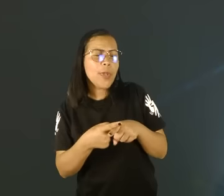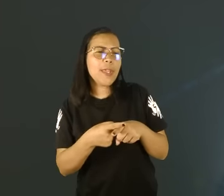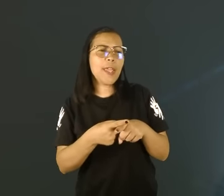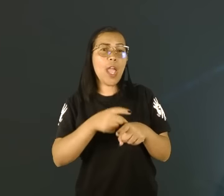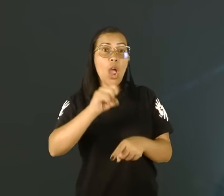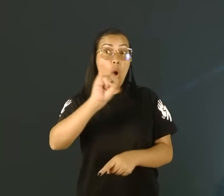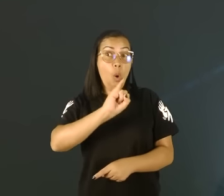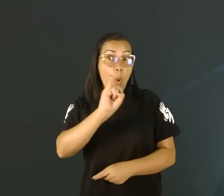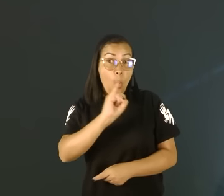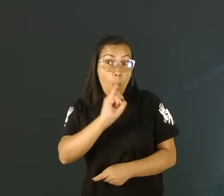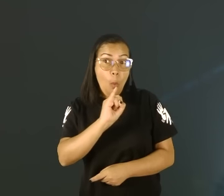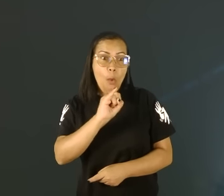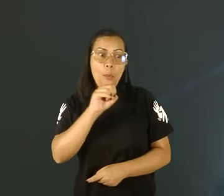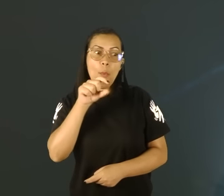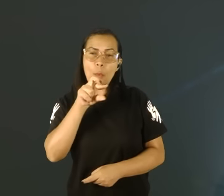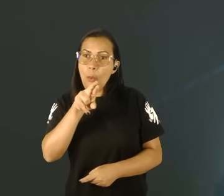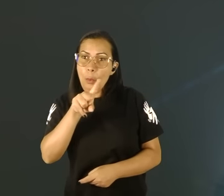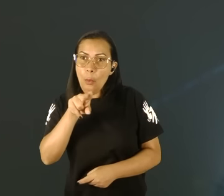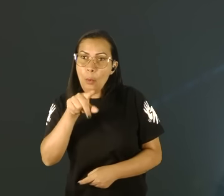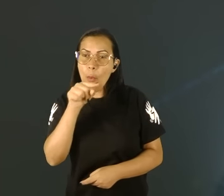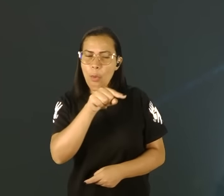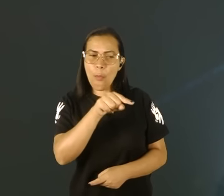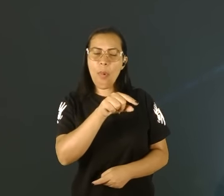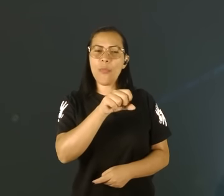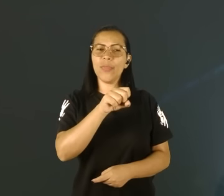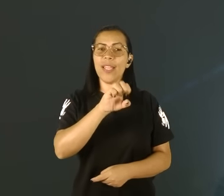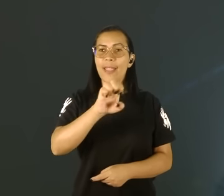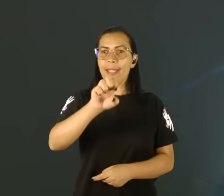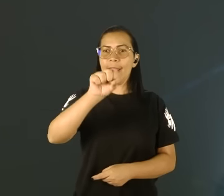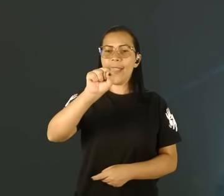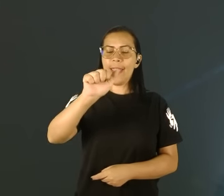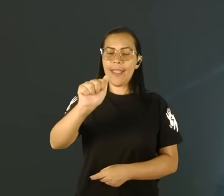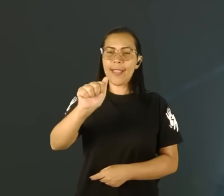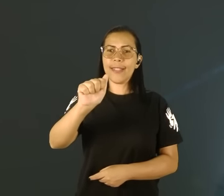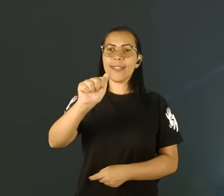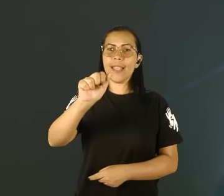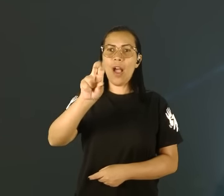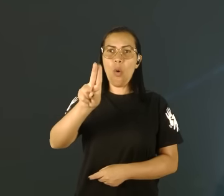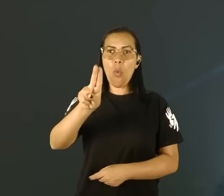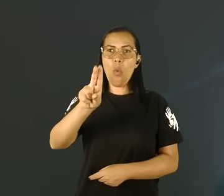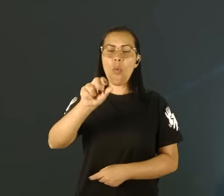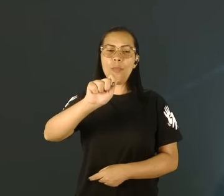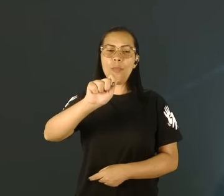Esaú se sente traído, porque Jacó recebe a bênção da primogenitura no lugar